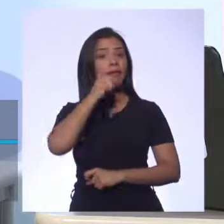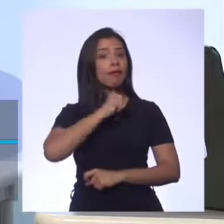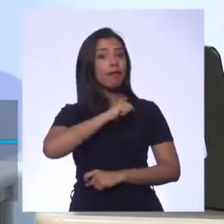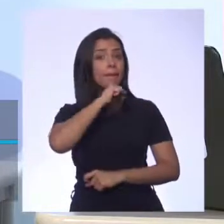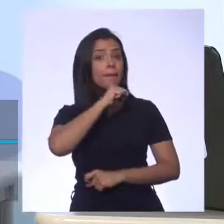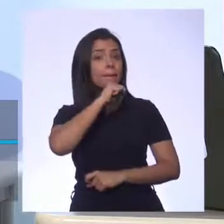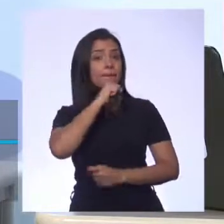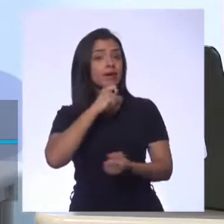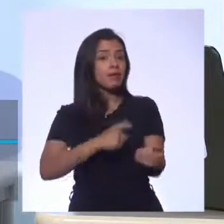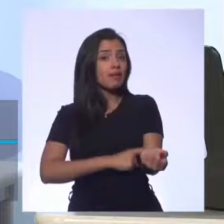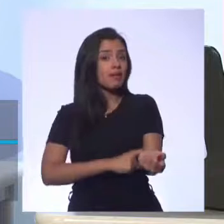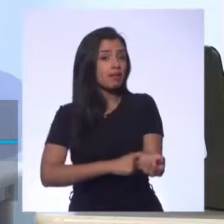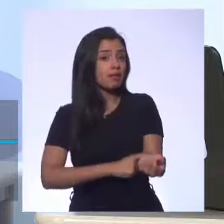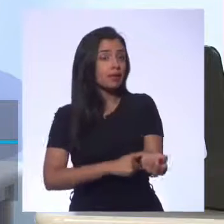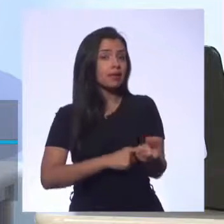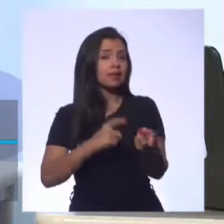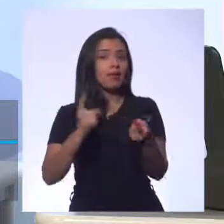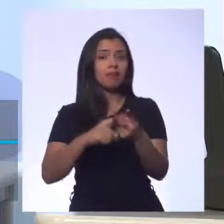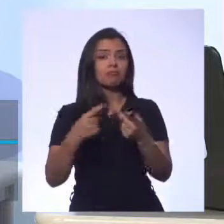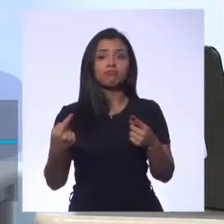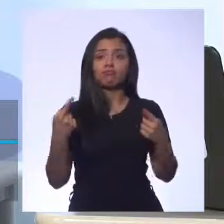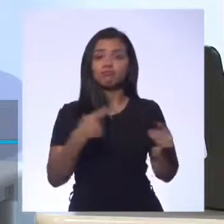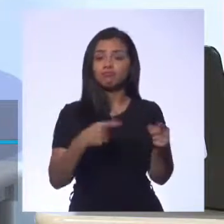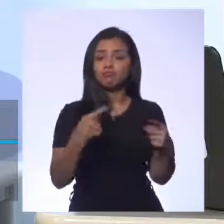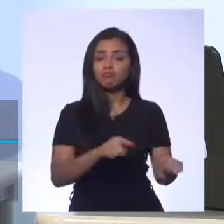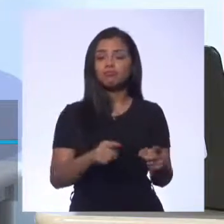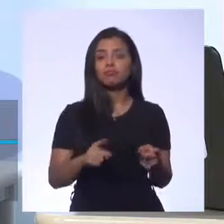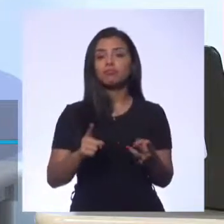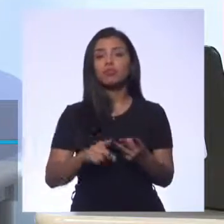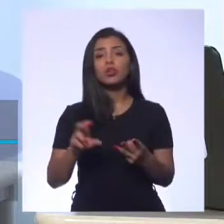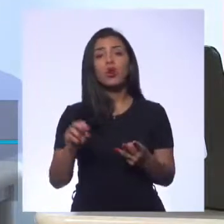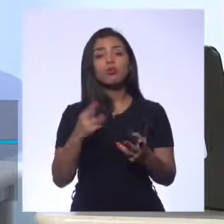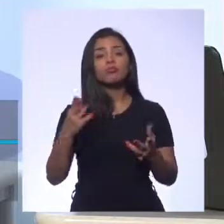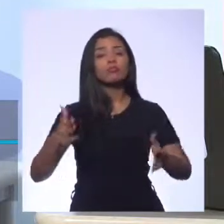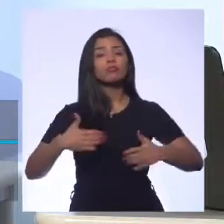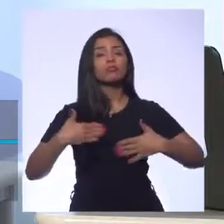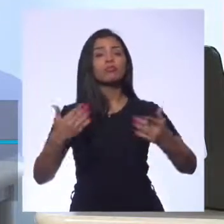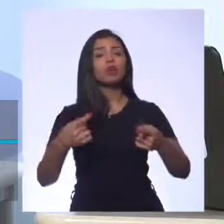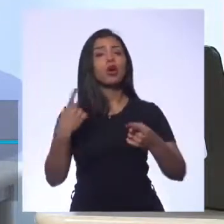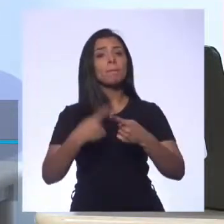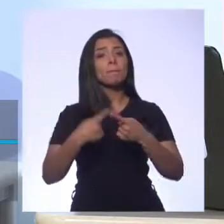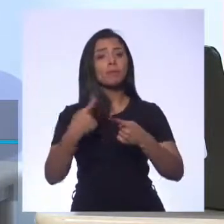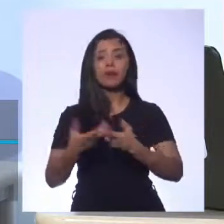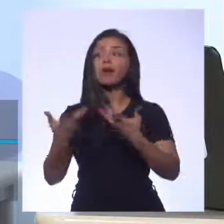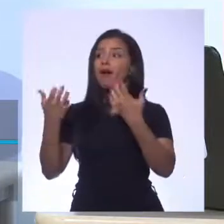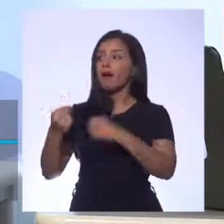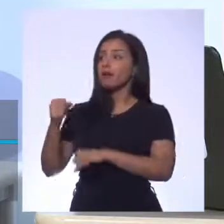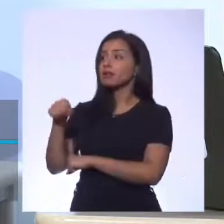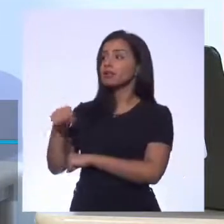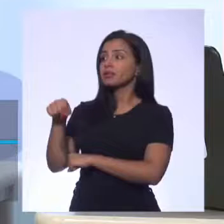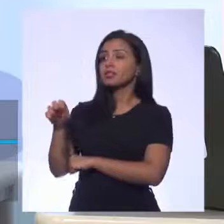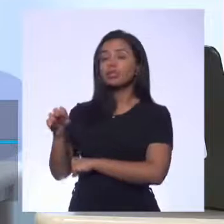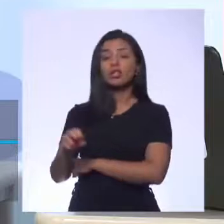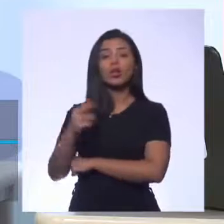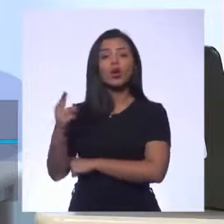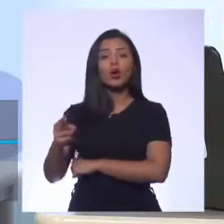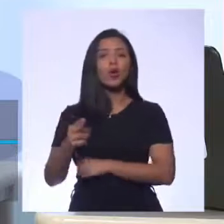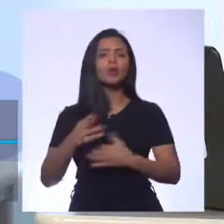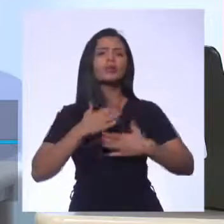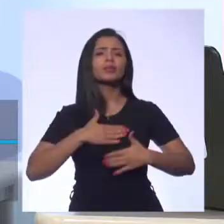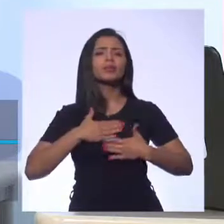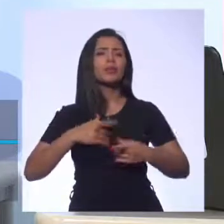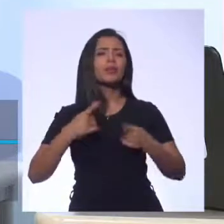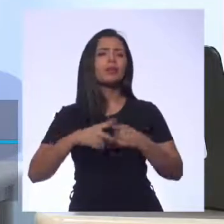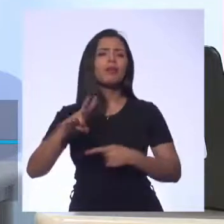está nervosa, ela foi contrariada, ou uma surpresa por ela ter atendido o pedido, ou tranquila, pois acha que ele escolherá